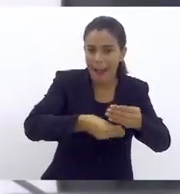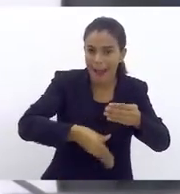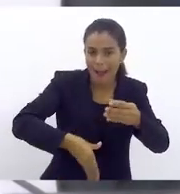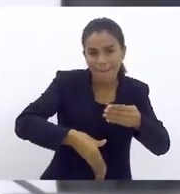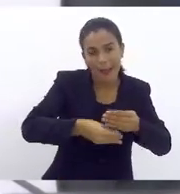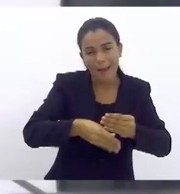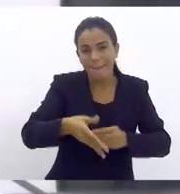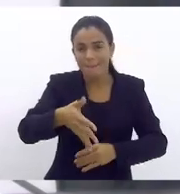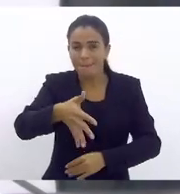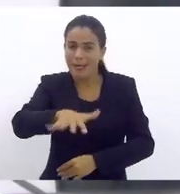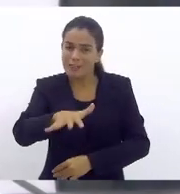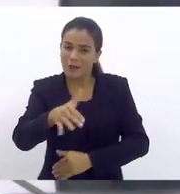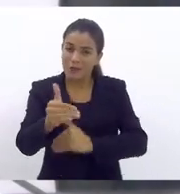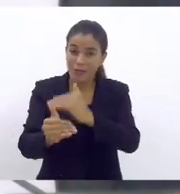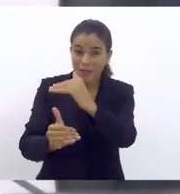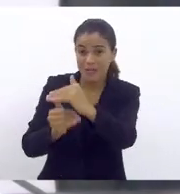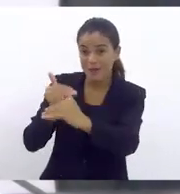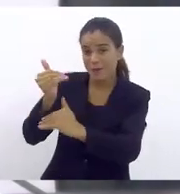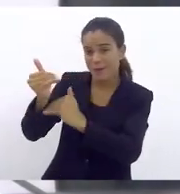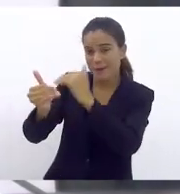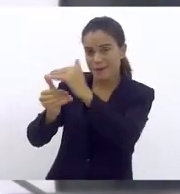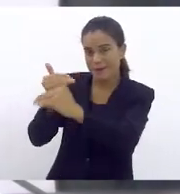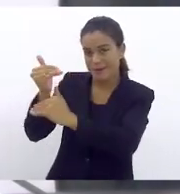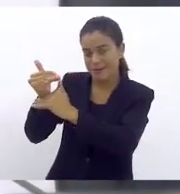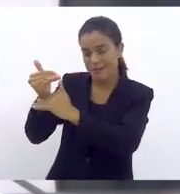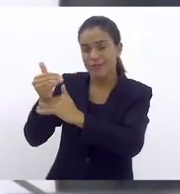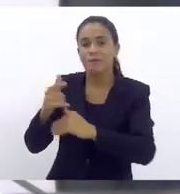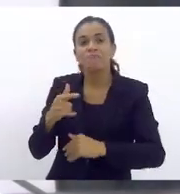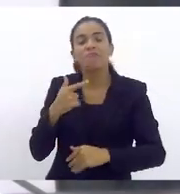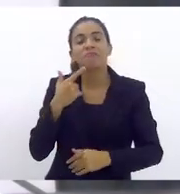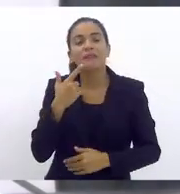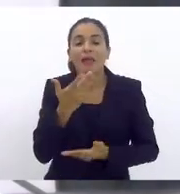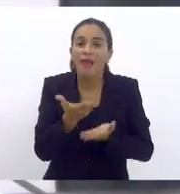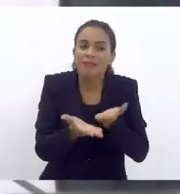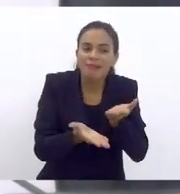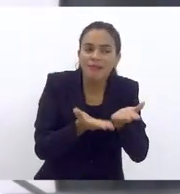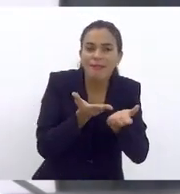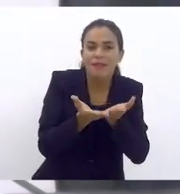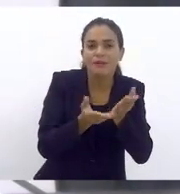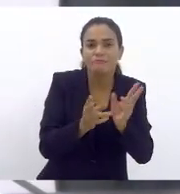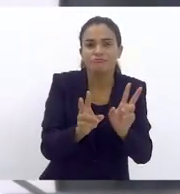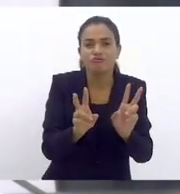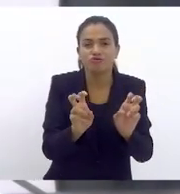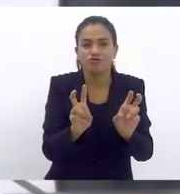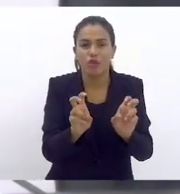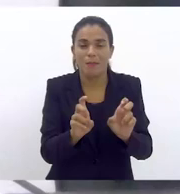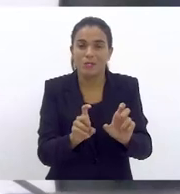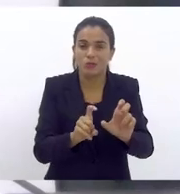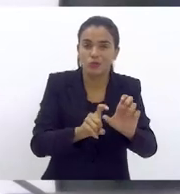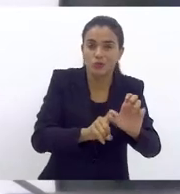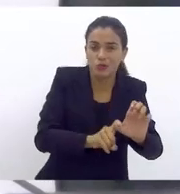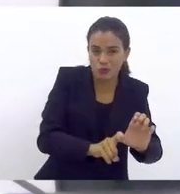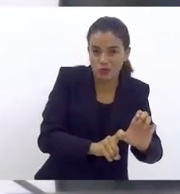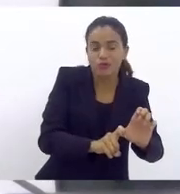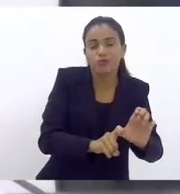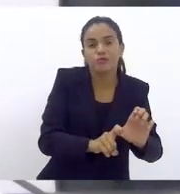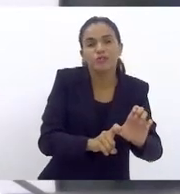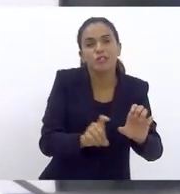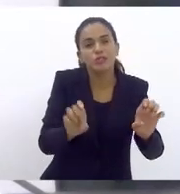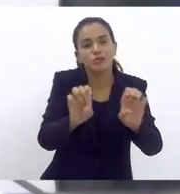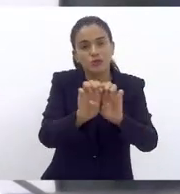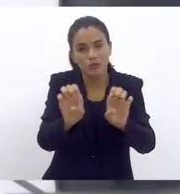mais ou menos tratar dessa questão da dependência estrutural tecnológica da Saúde Brasileira